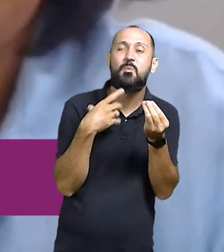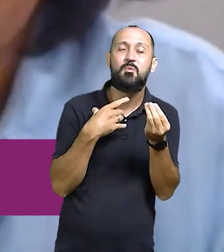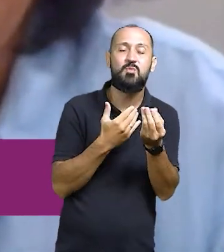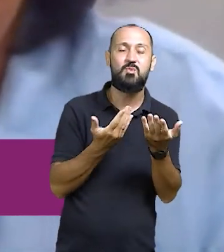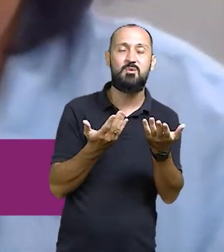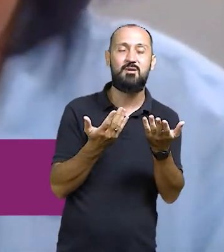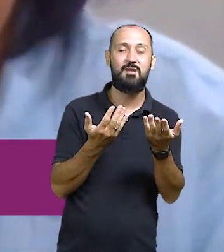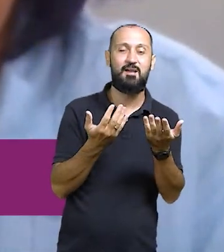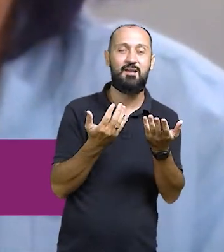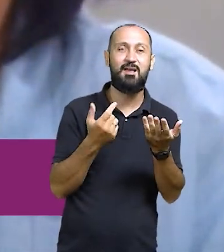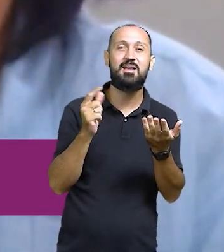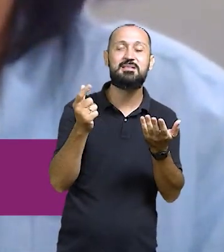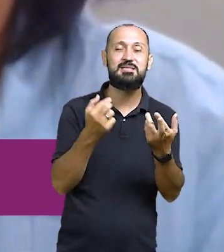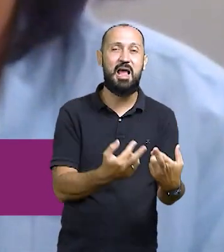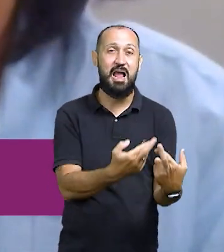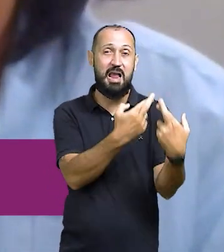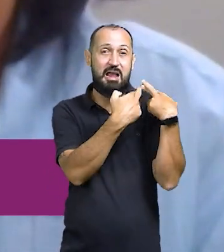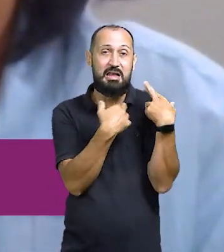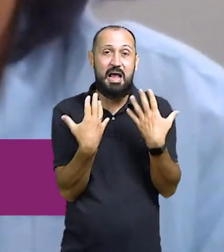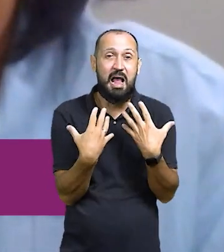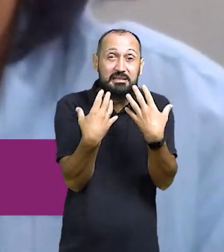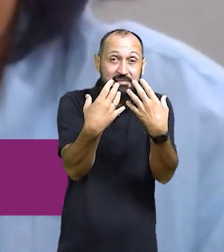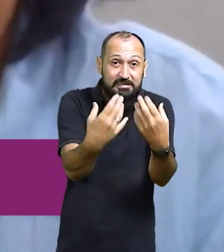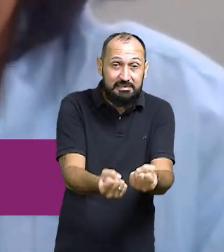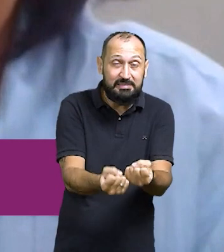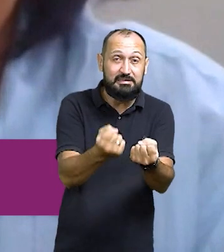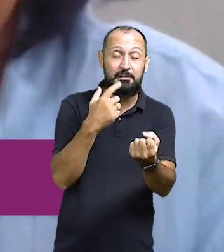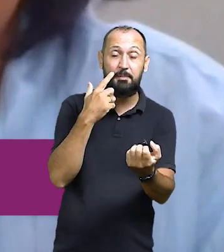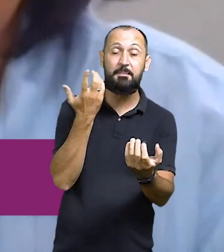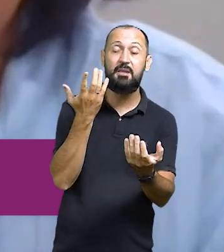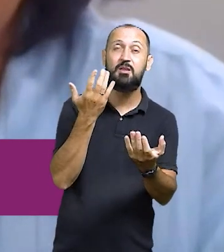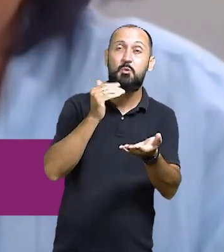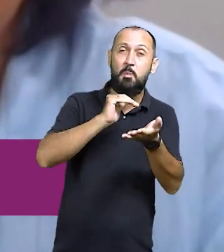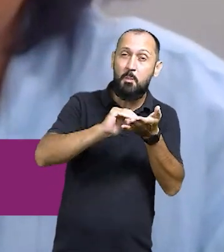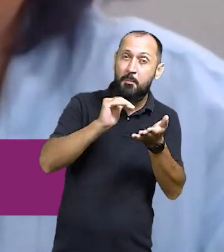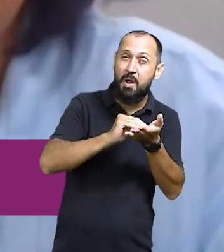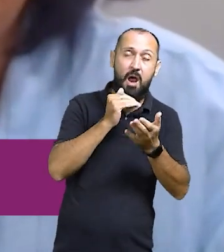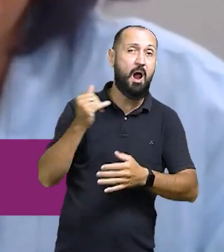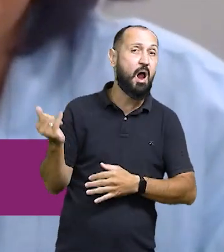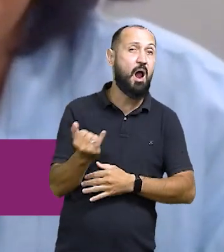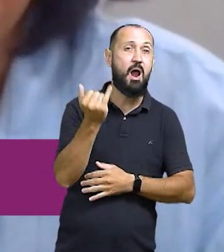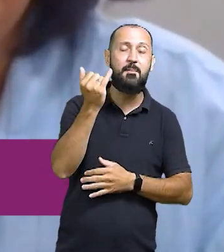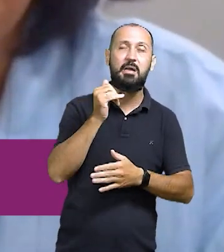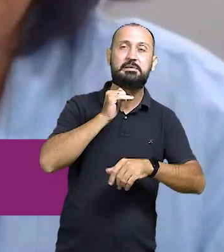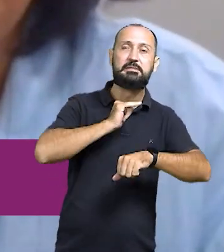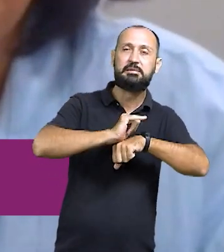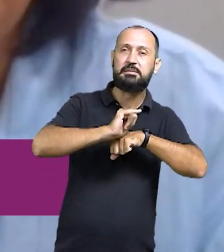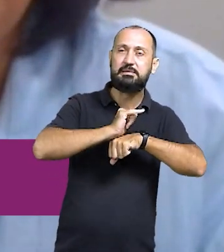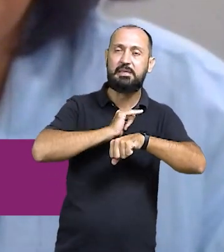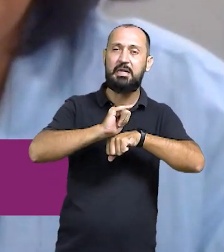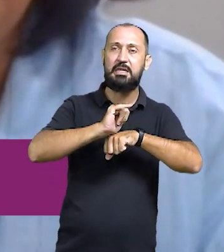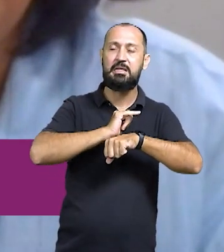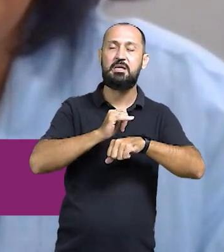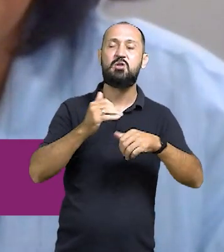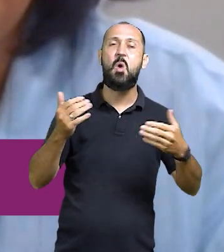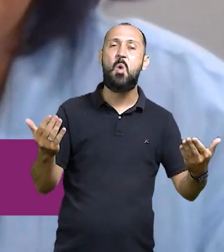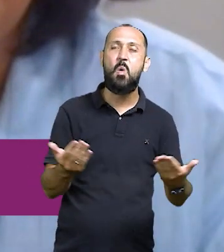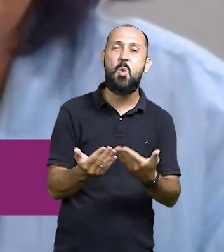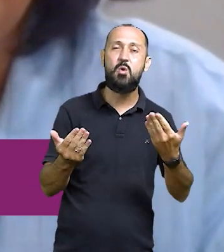você. Bom dia a todas as pessoas que estão nos acompanhando. Bom, e aqui no nosso programa nós tratamos sempre de